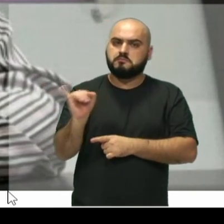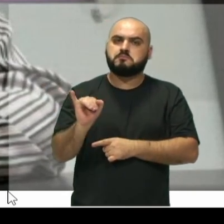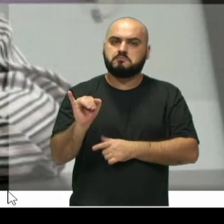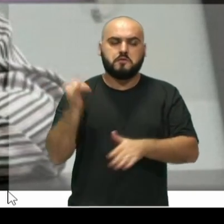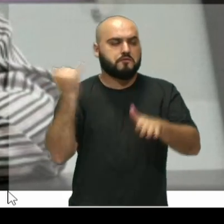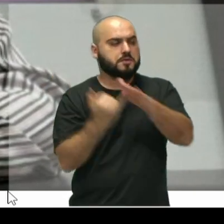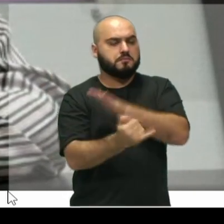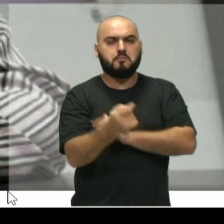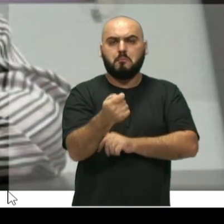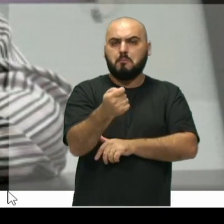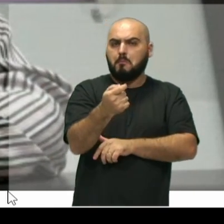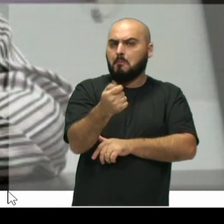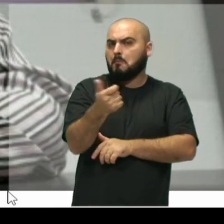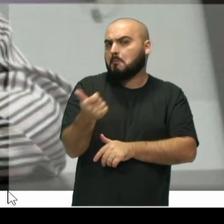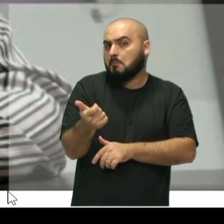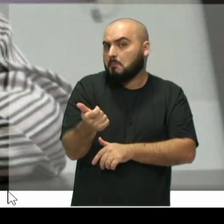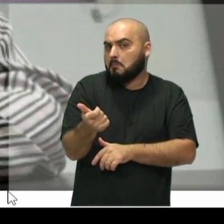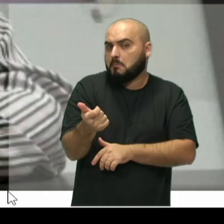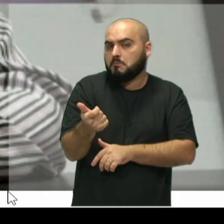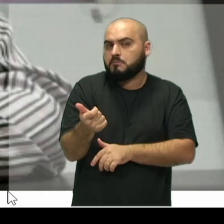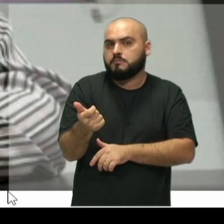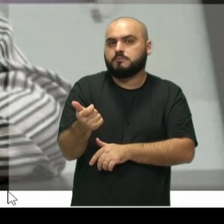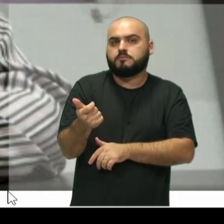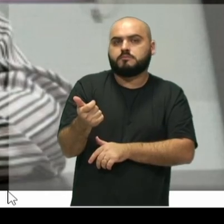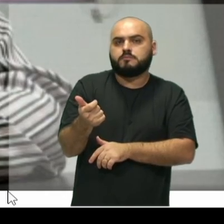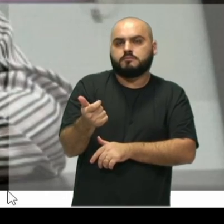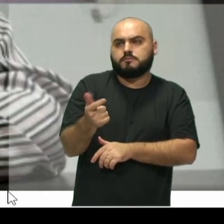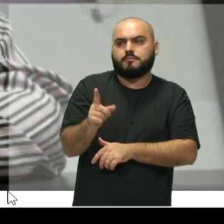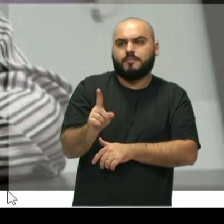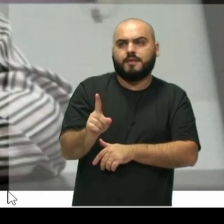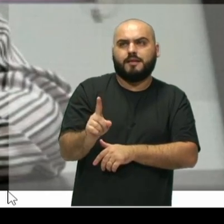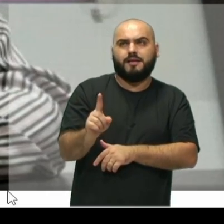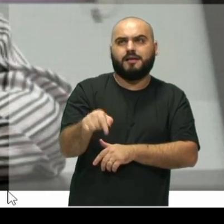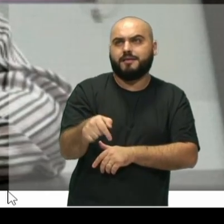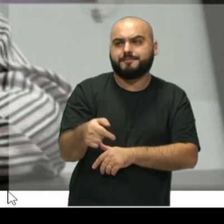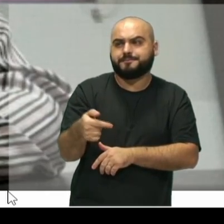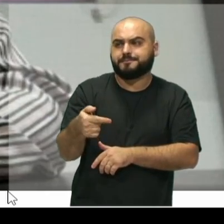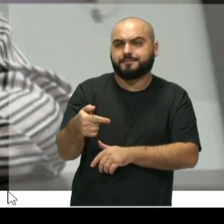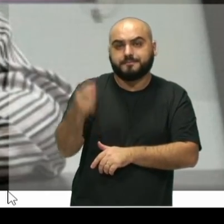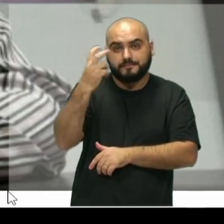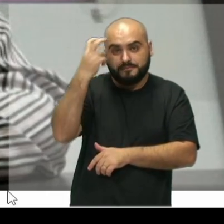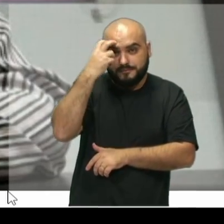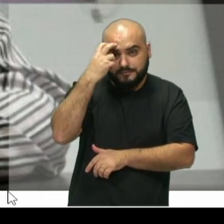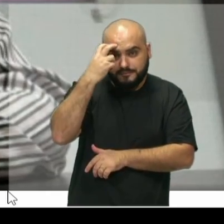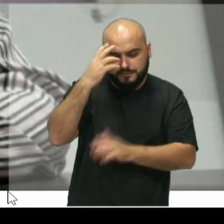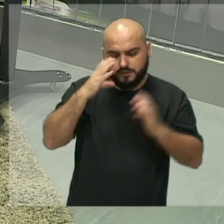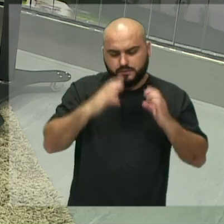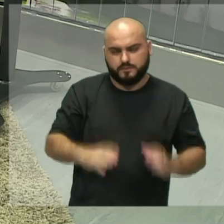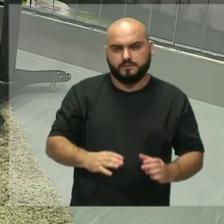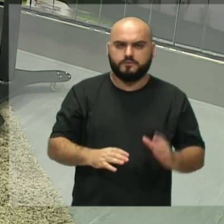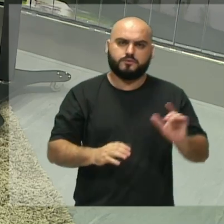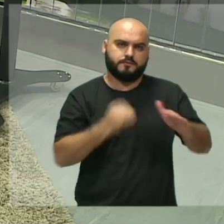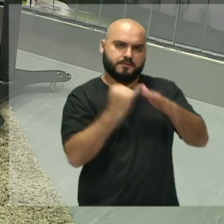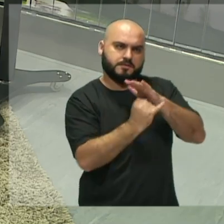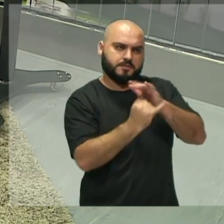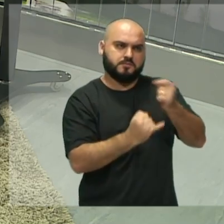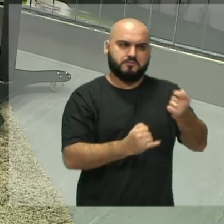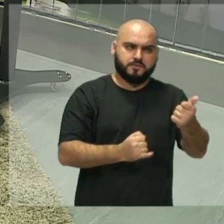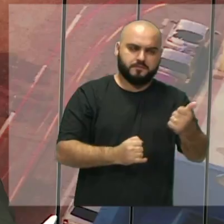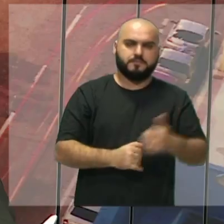investimentos. É mais uma questão de comportamento, de cultura, do que até mesmo de grandes